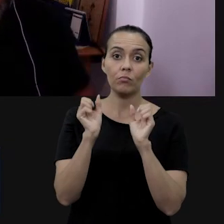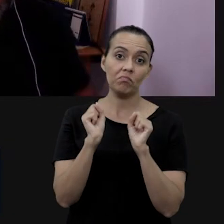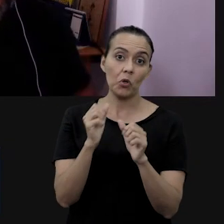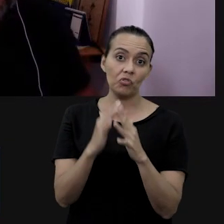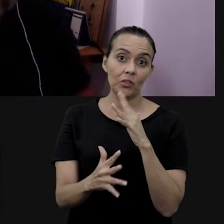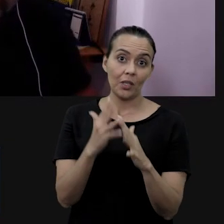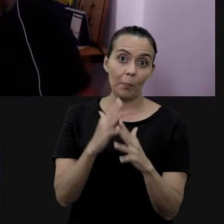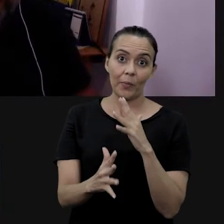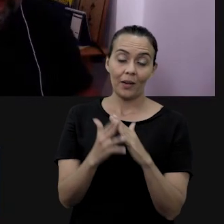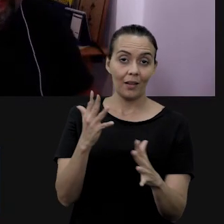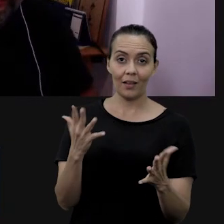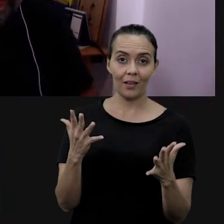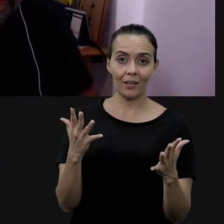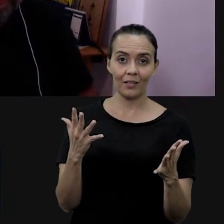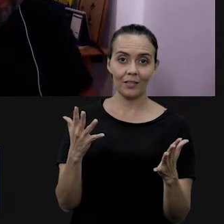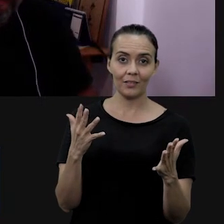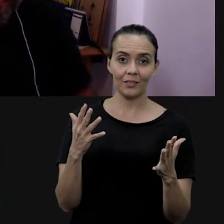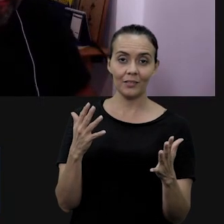R$ 5,